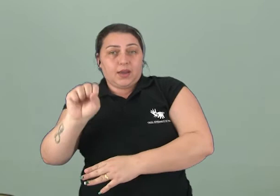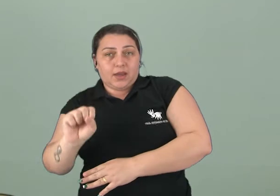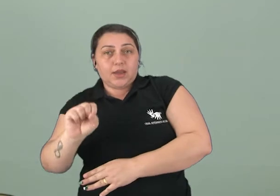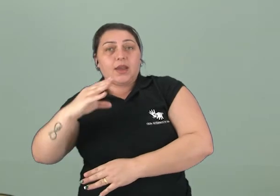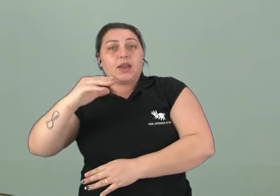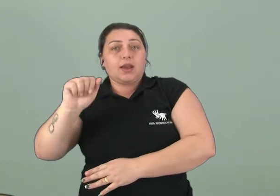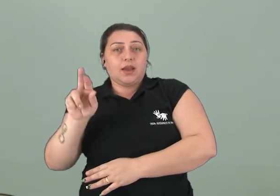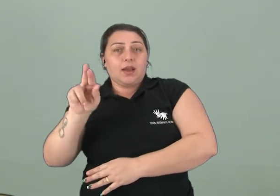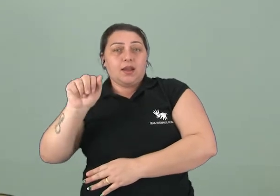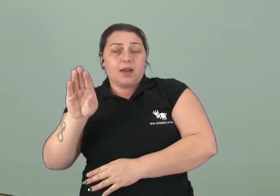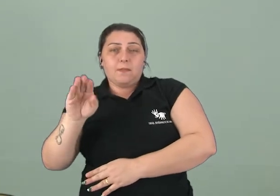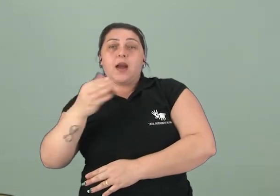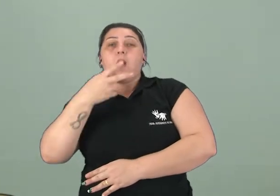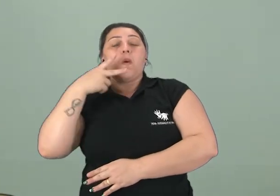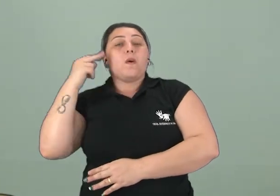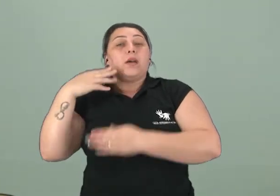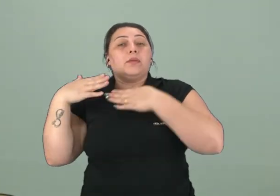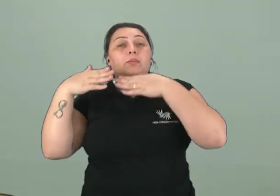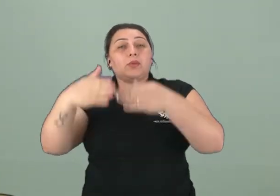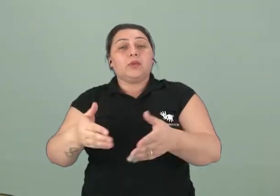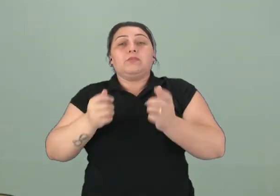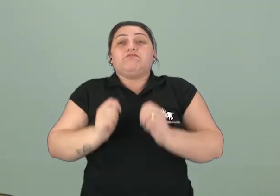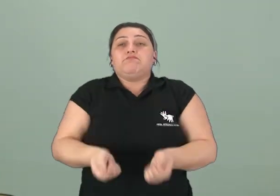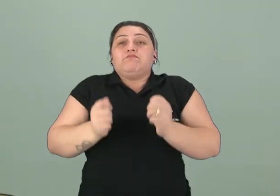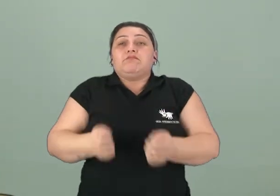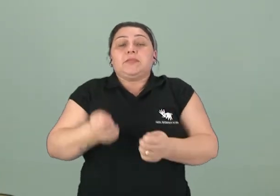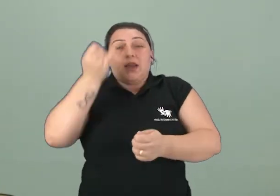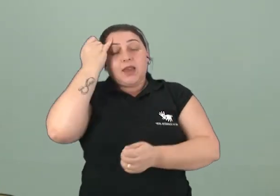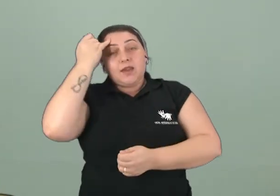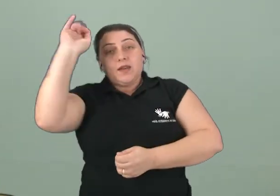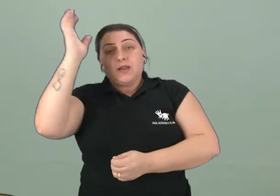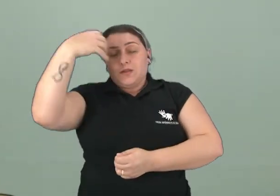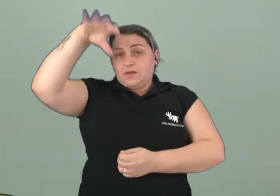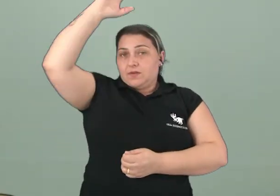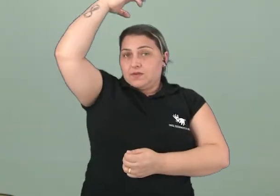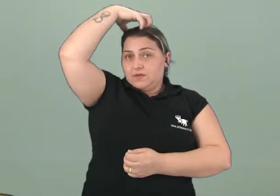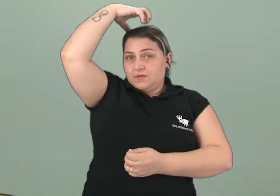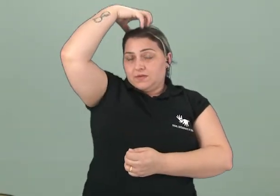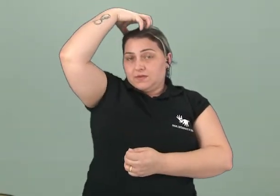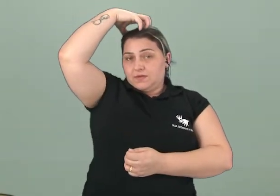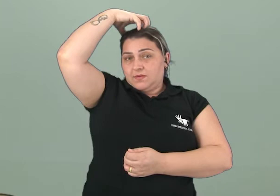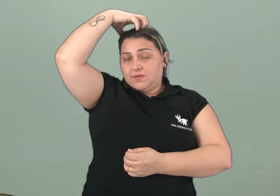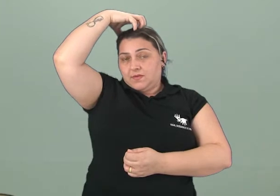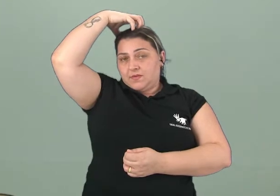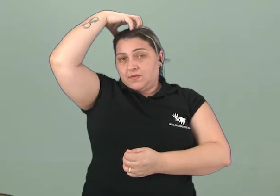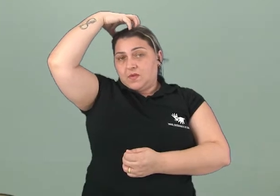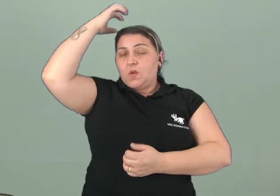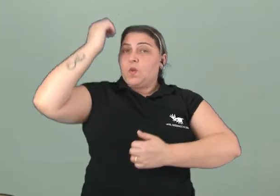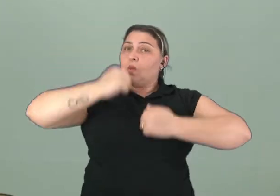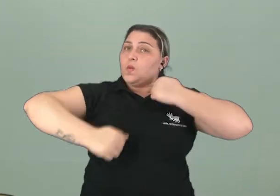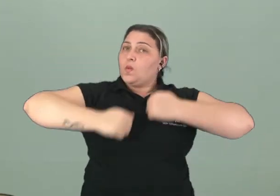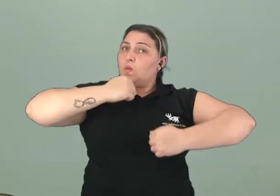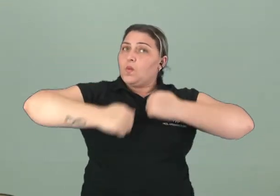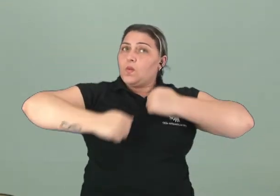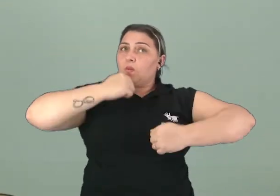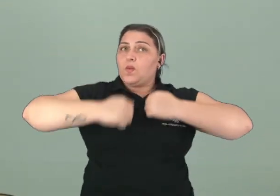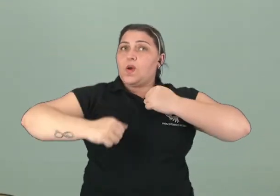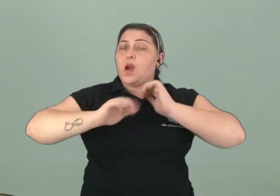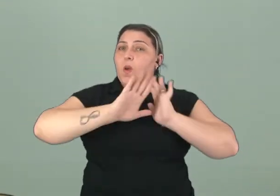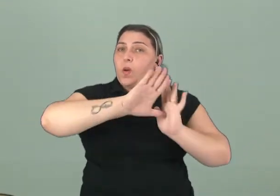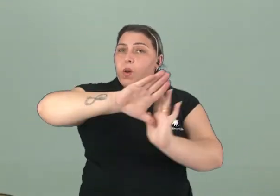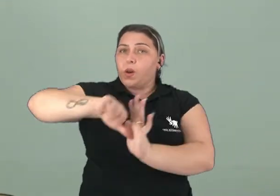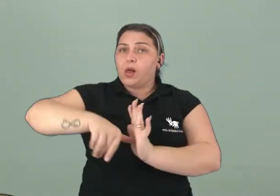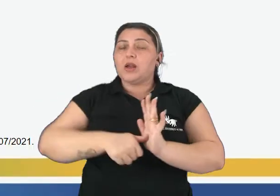o gato se aproximou da Carruagem inventou a rei que enquanto os Eu amo se banhava